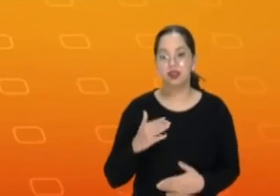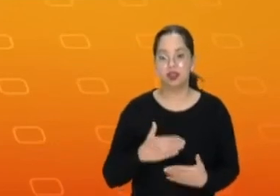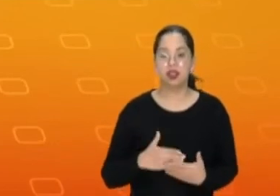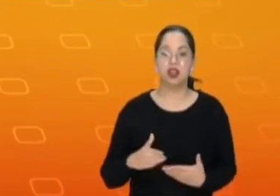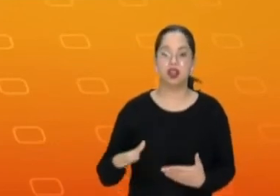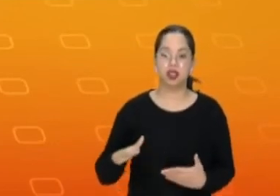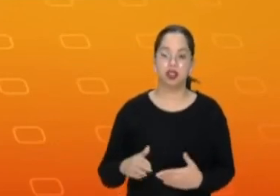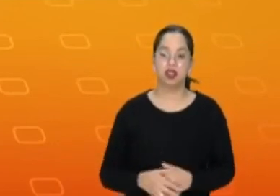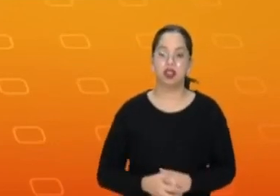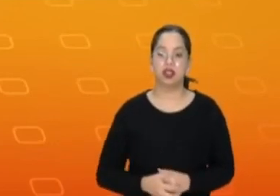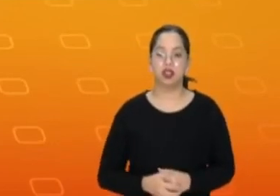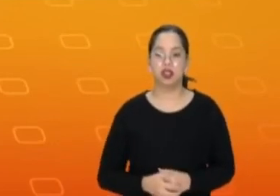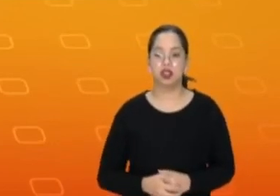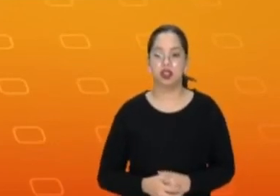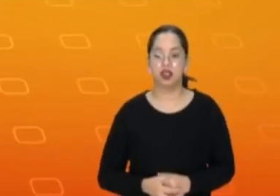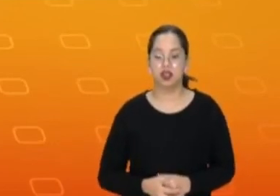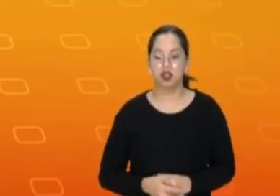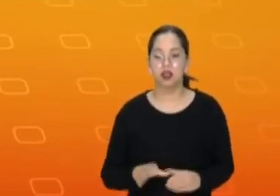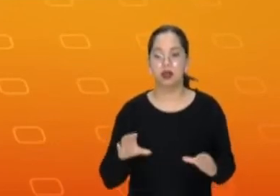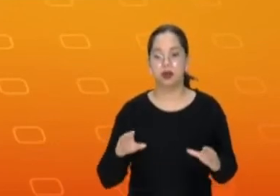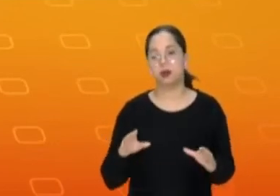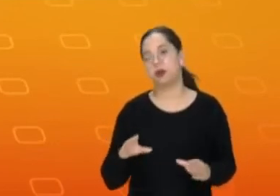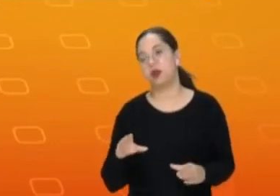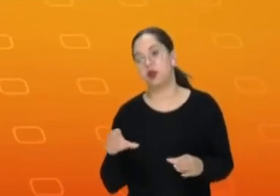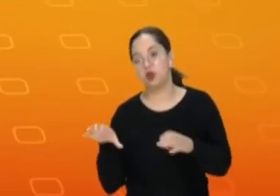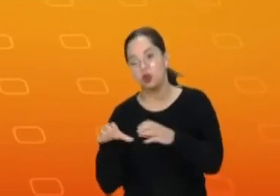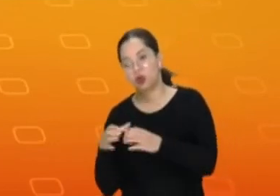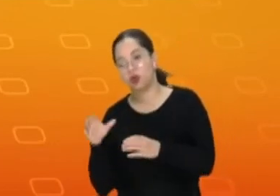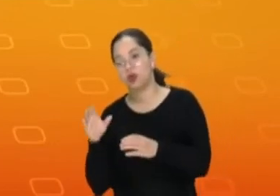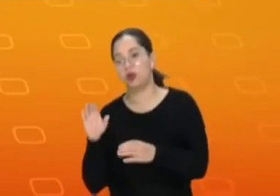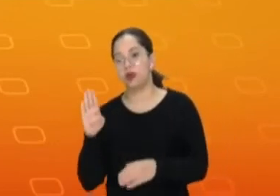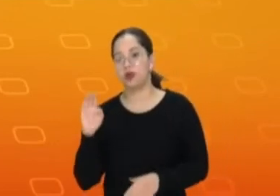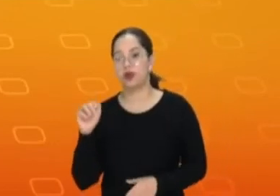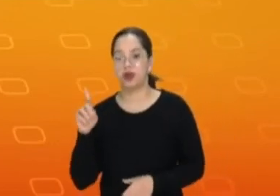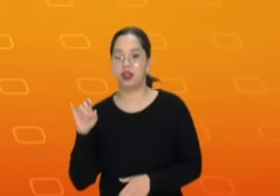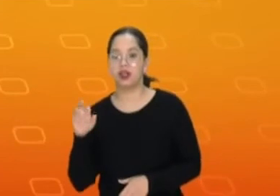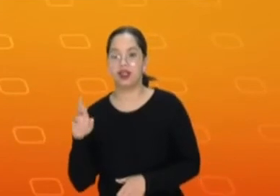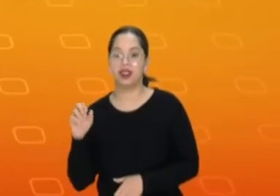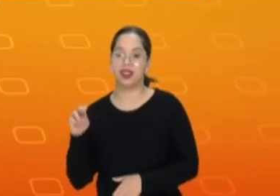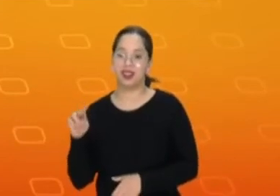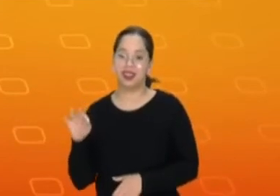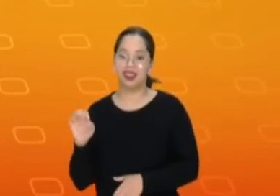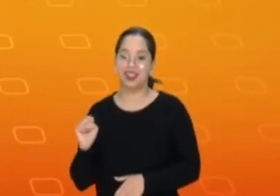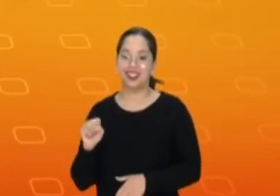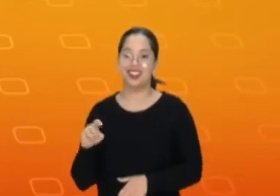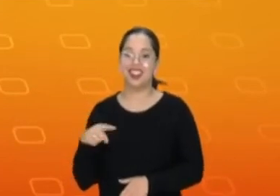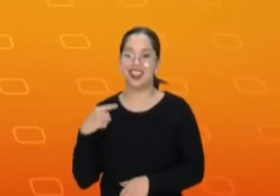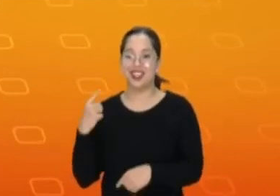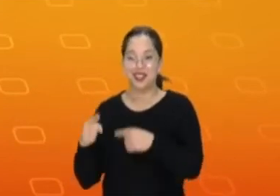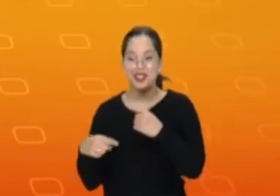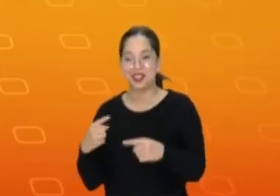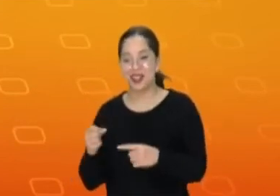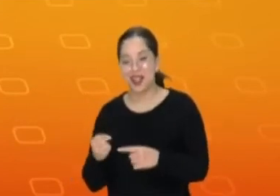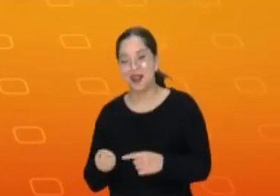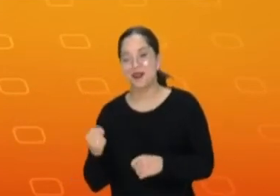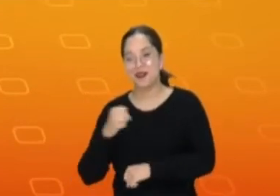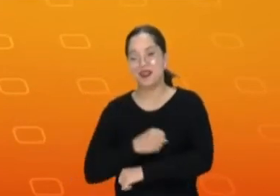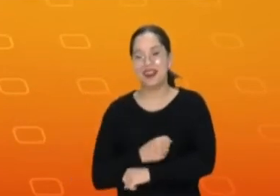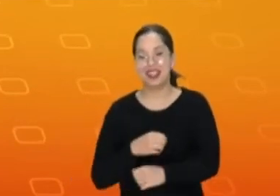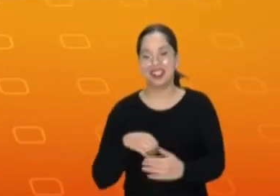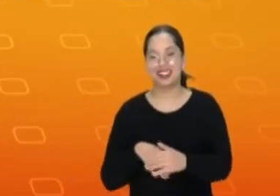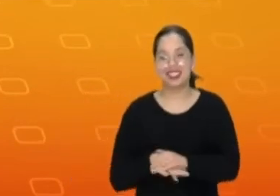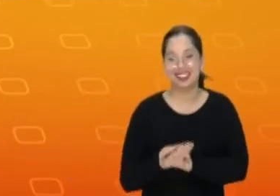formação. Pego um grupo Bandeirantes, e aí eu caí num grupo que tinha um acervo de quadruplex, uma polegada,